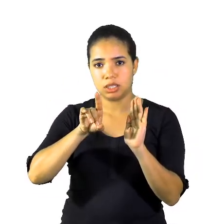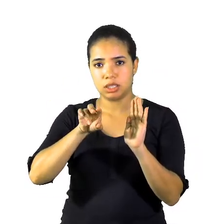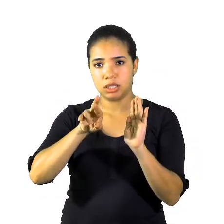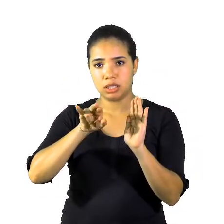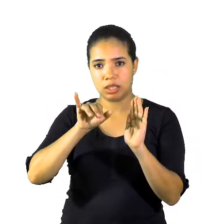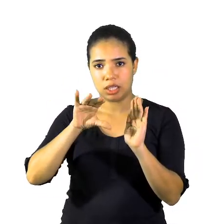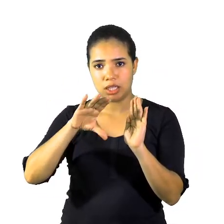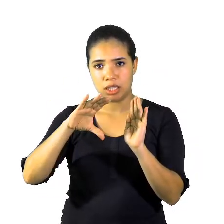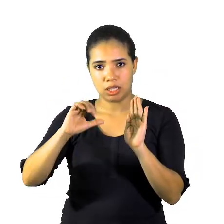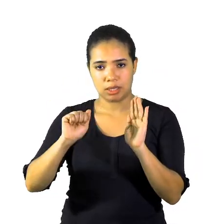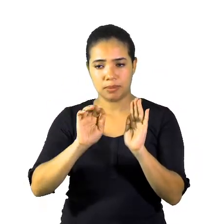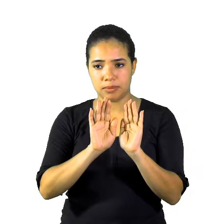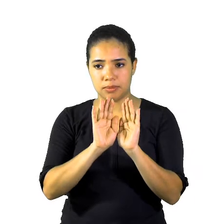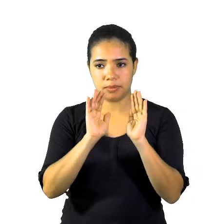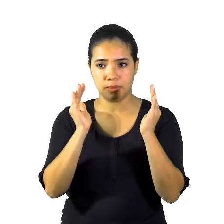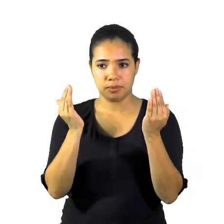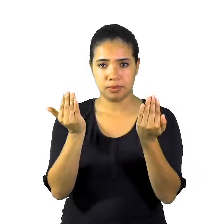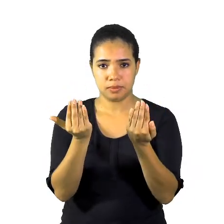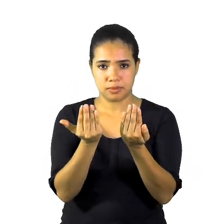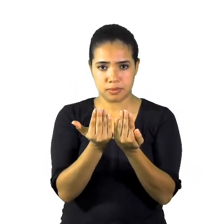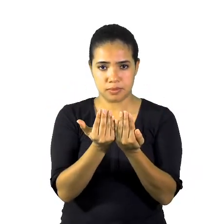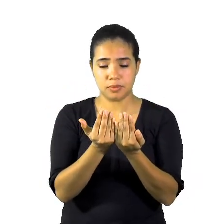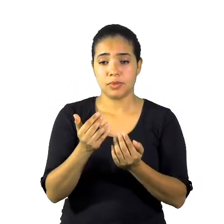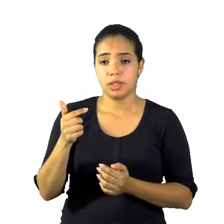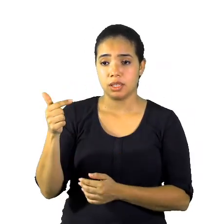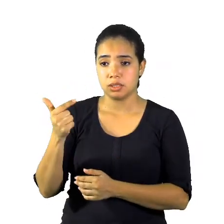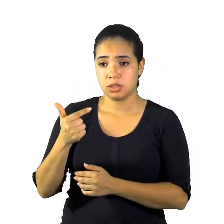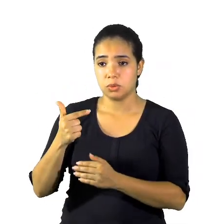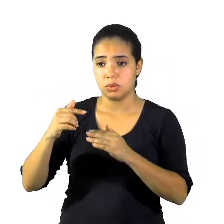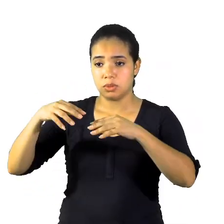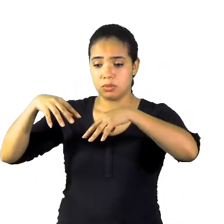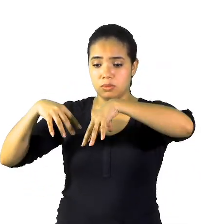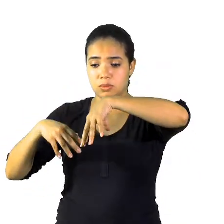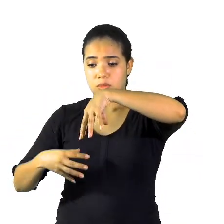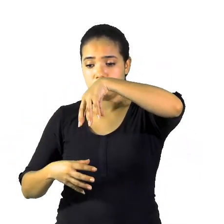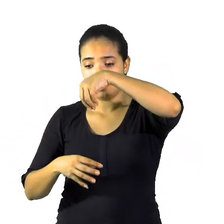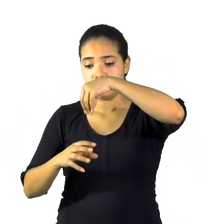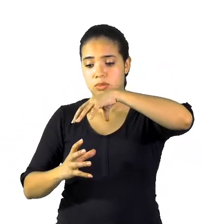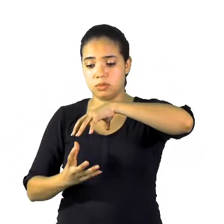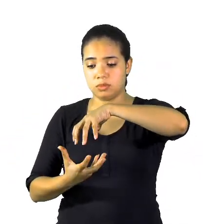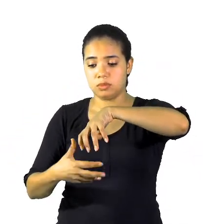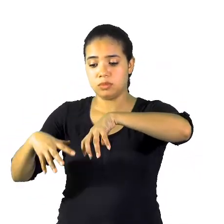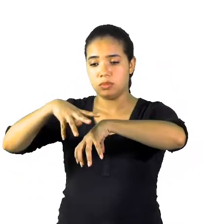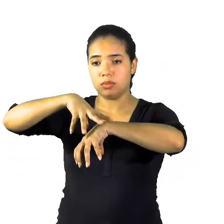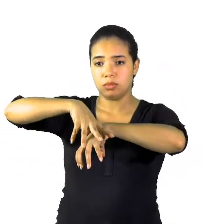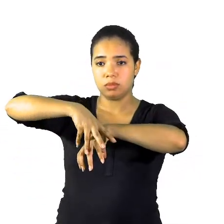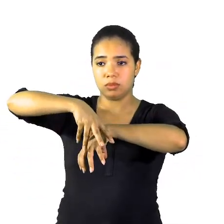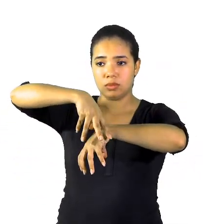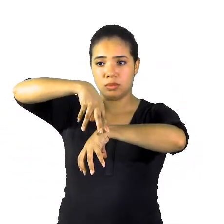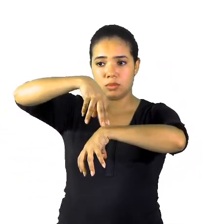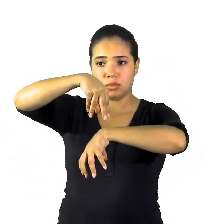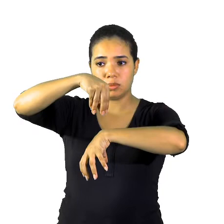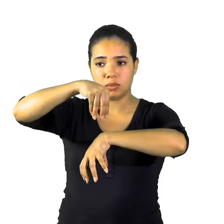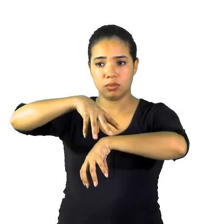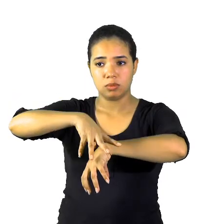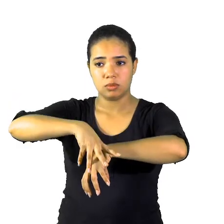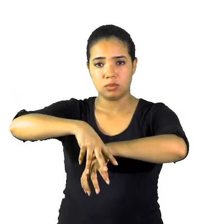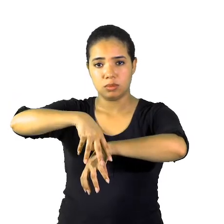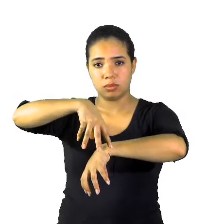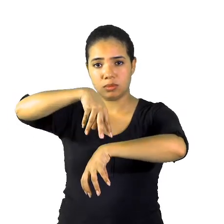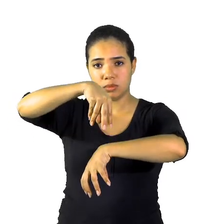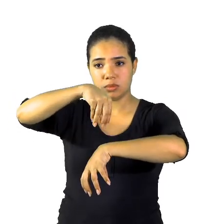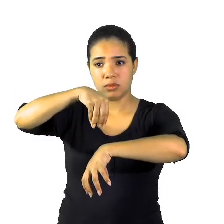maneira cilíndrica. A segunda, que é a projeção cônica, que é através no formato, na extensão de um